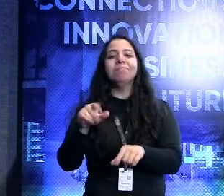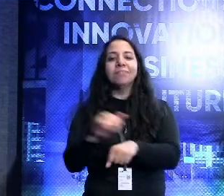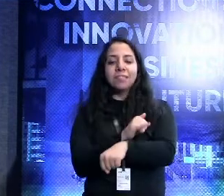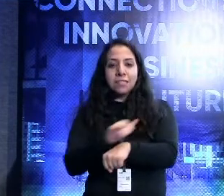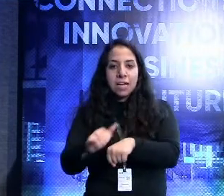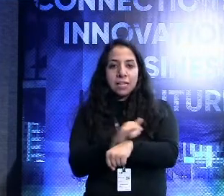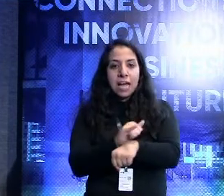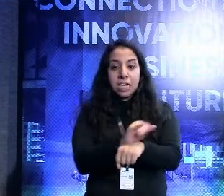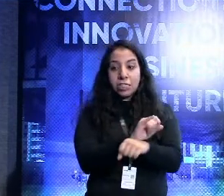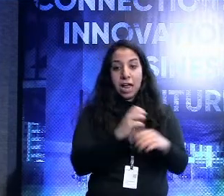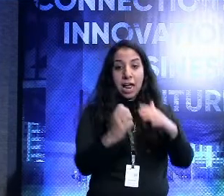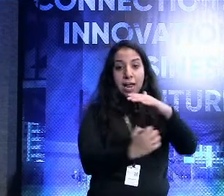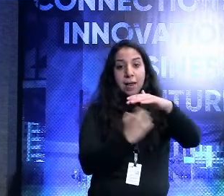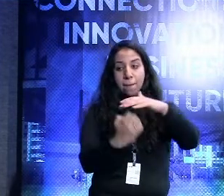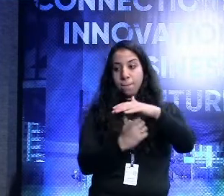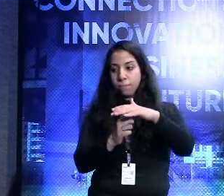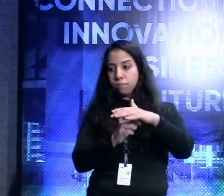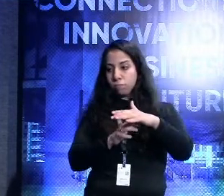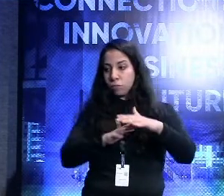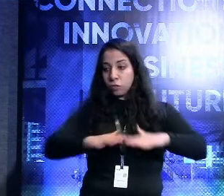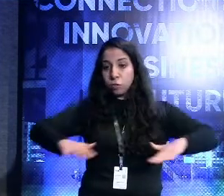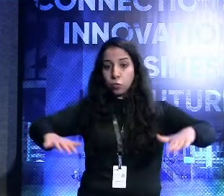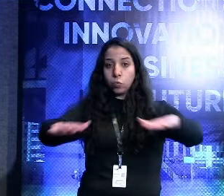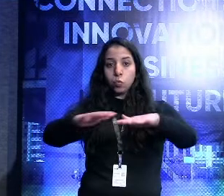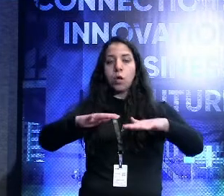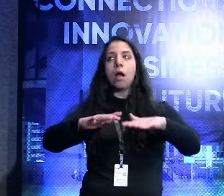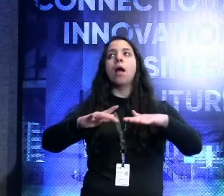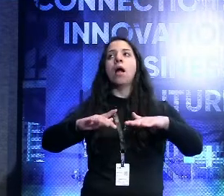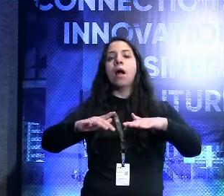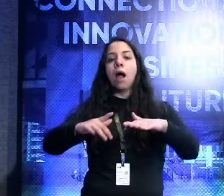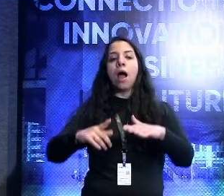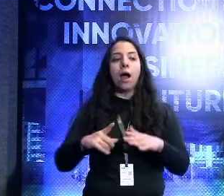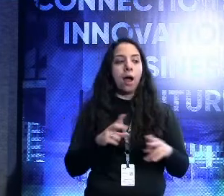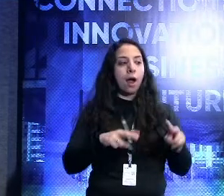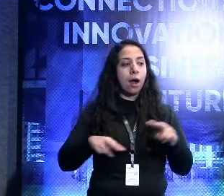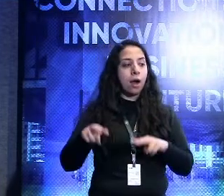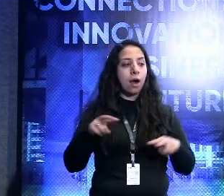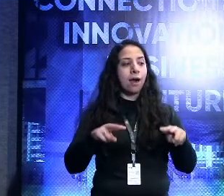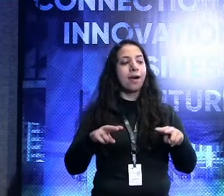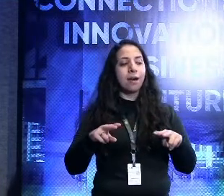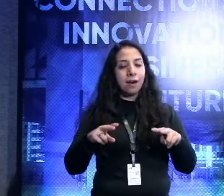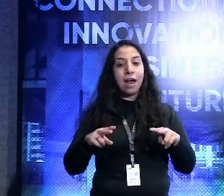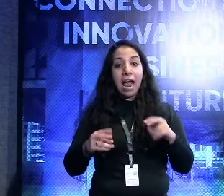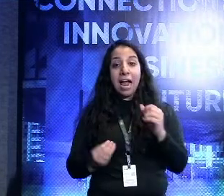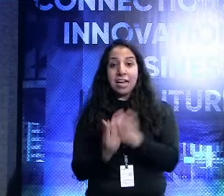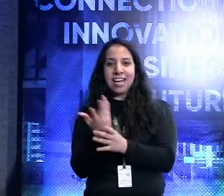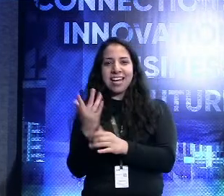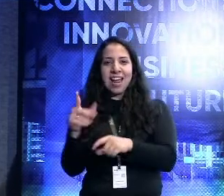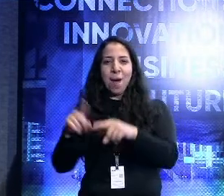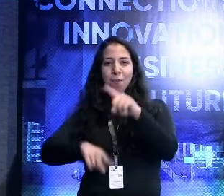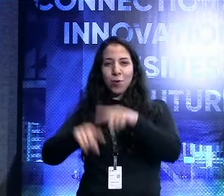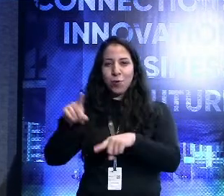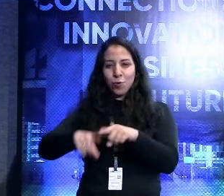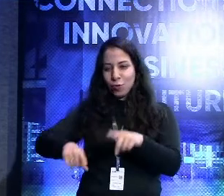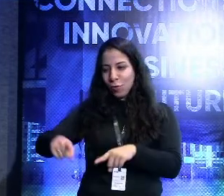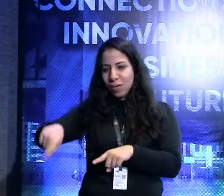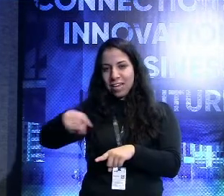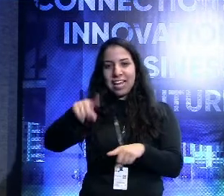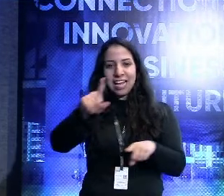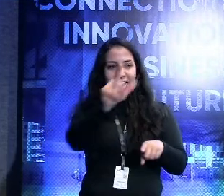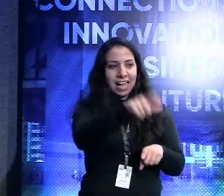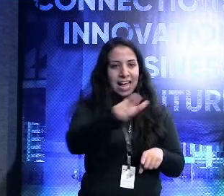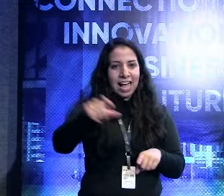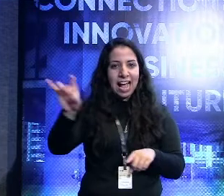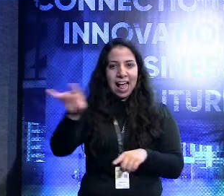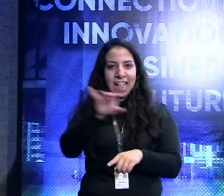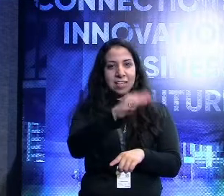empresa, antes de criar produto e fazer com que todo mundo saiba onde está. Esse é o principal objetivo do S-Gênesis. Todo